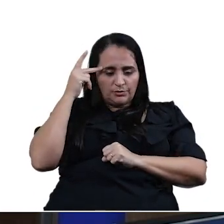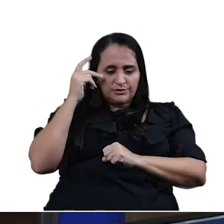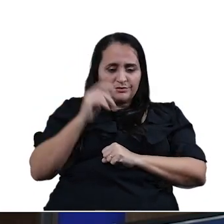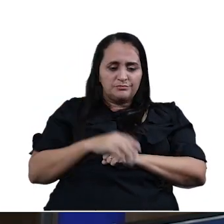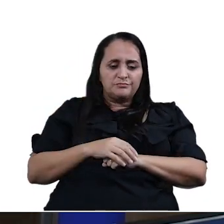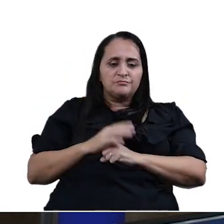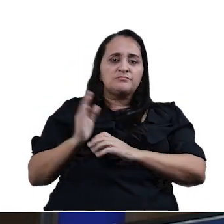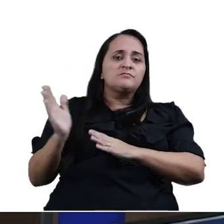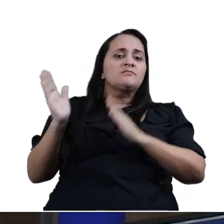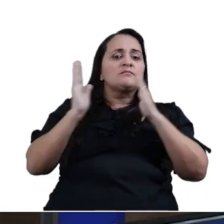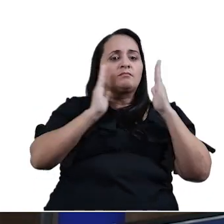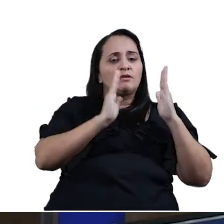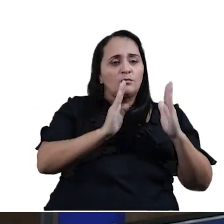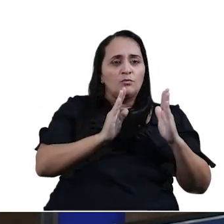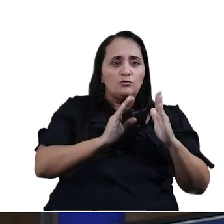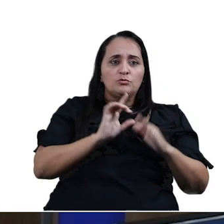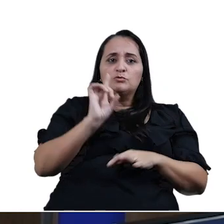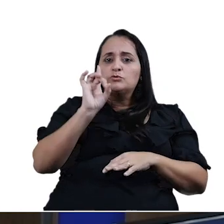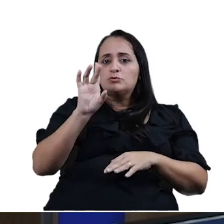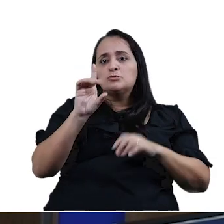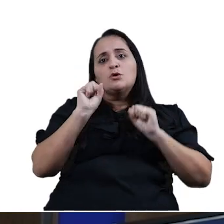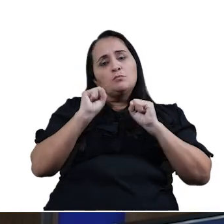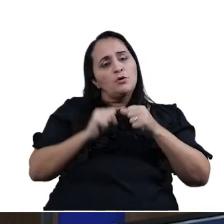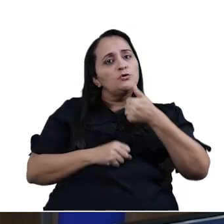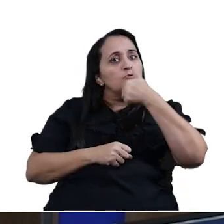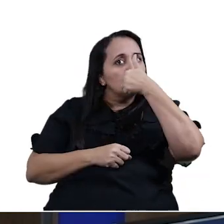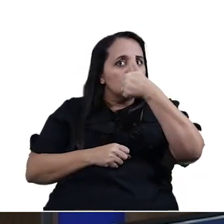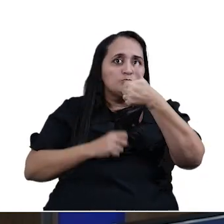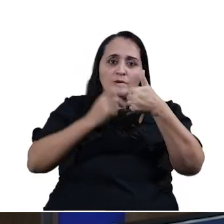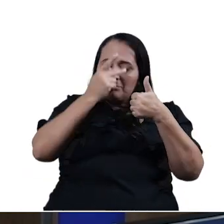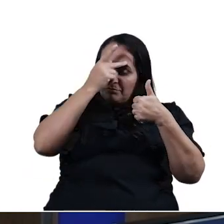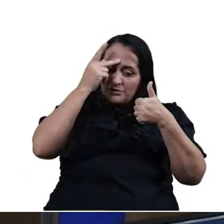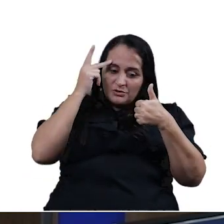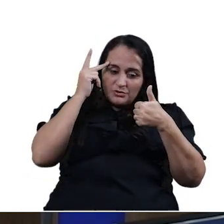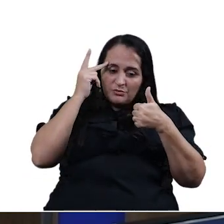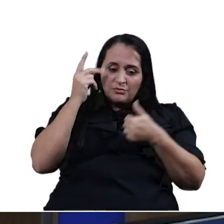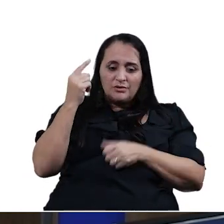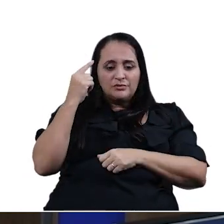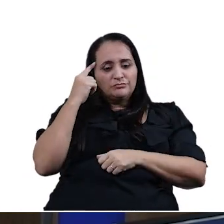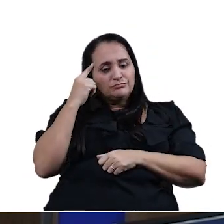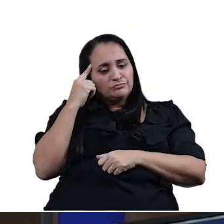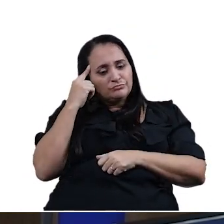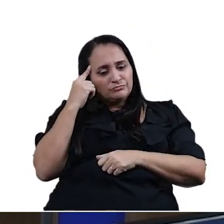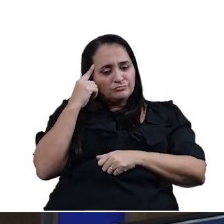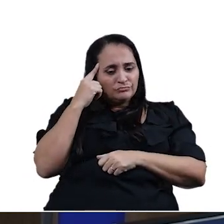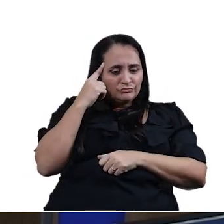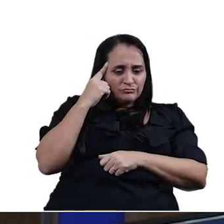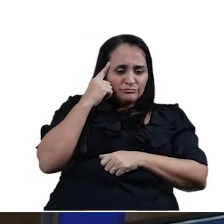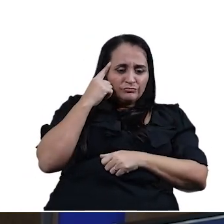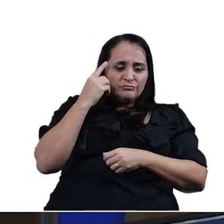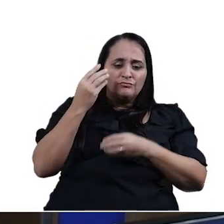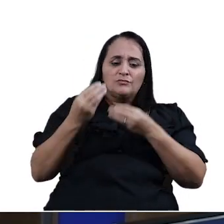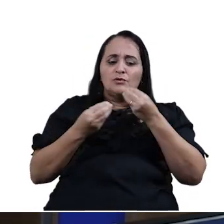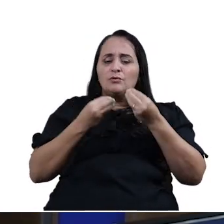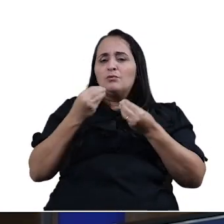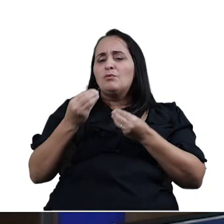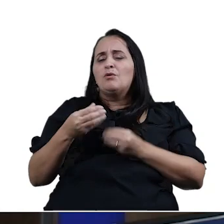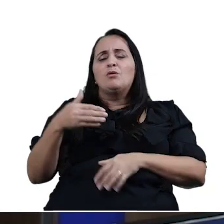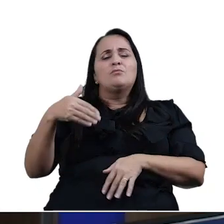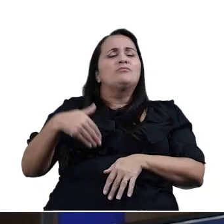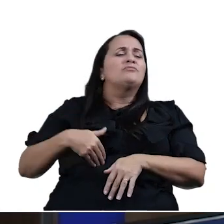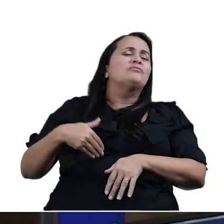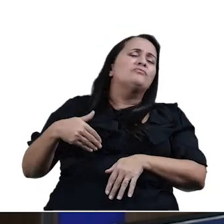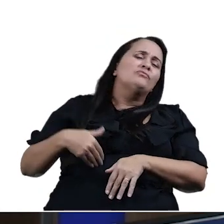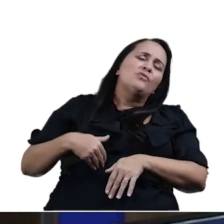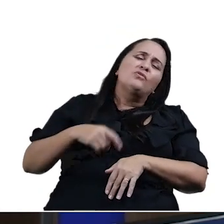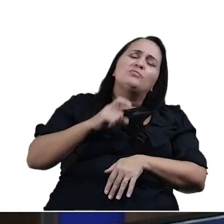pessoas. E neste outro hotel só pode colocar uma pessoa. O que eu faço? Eu estou com muito frio, eu estou com